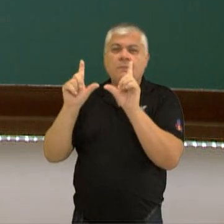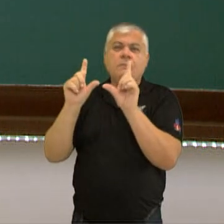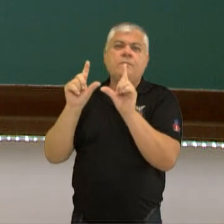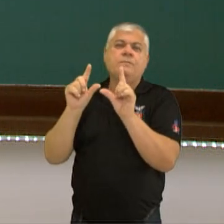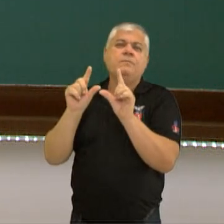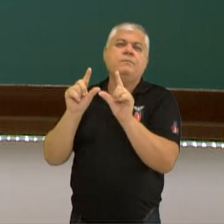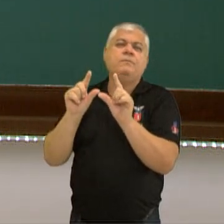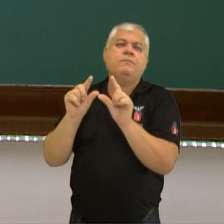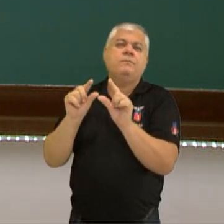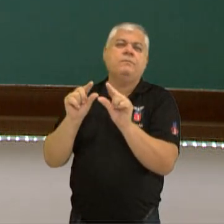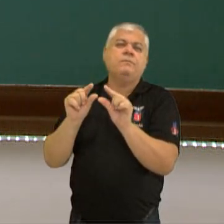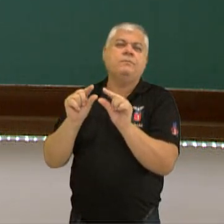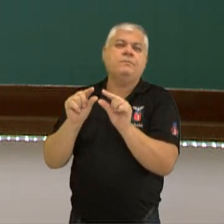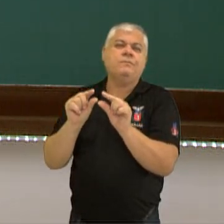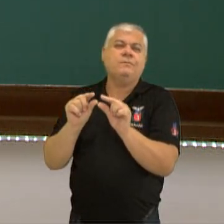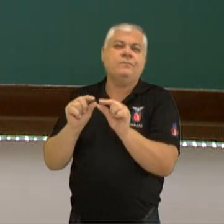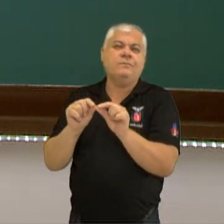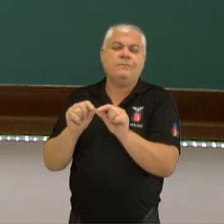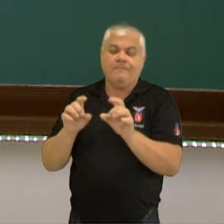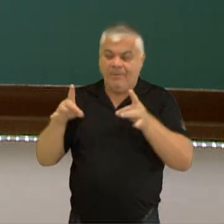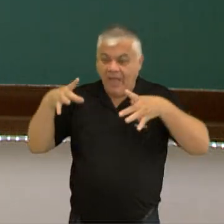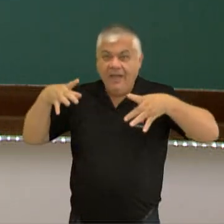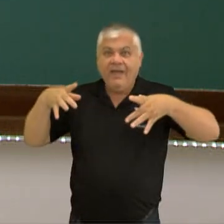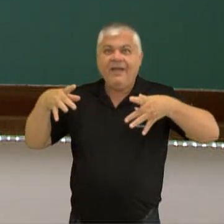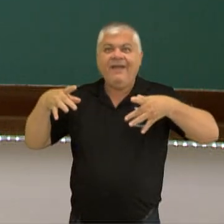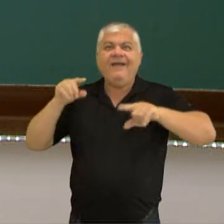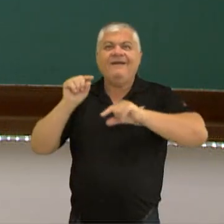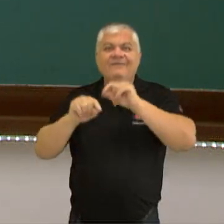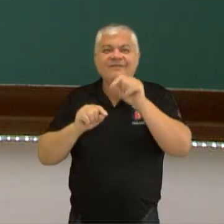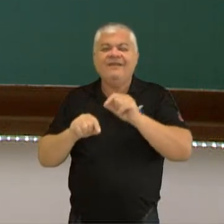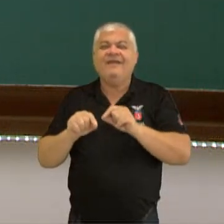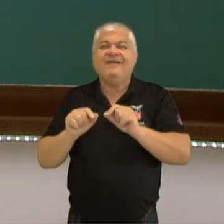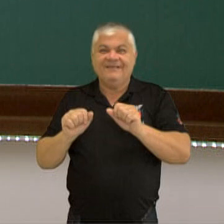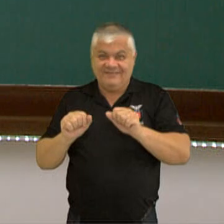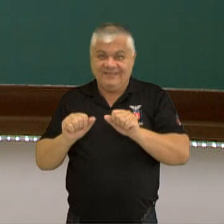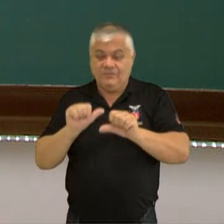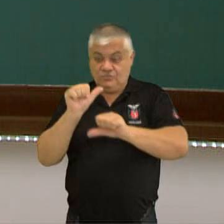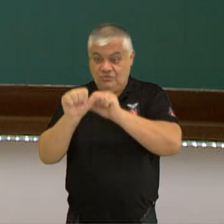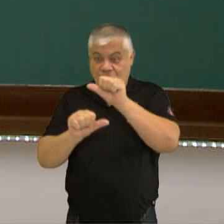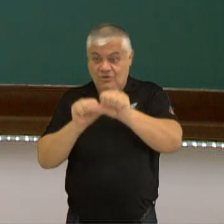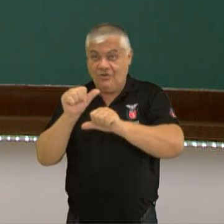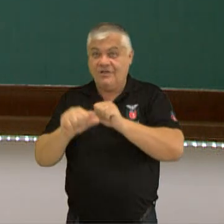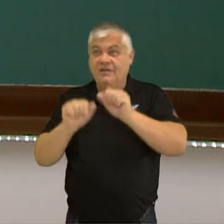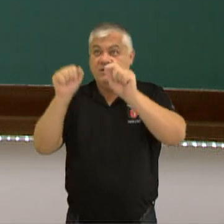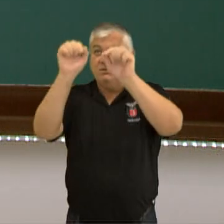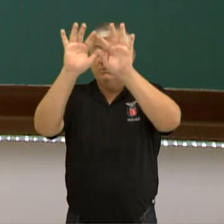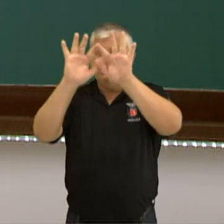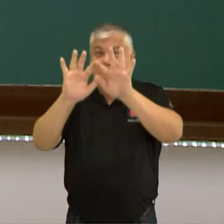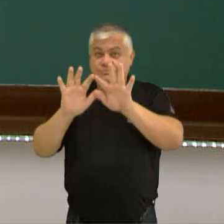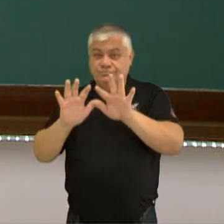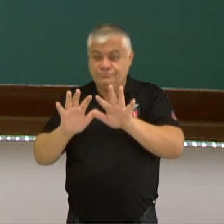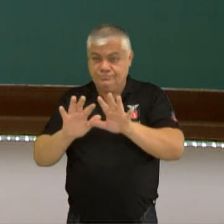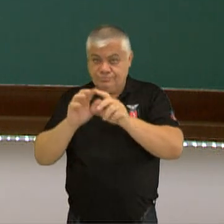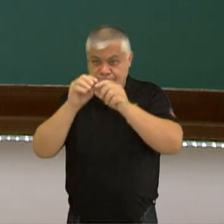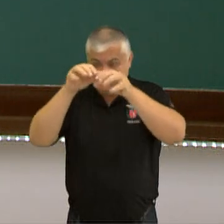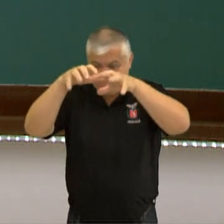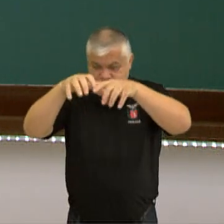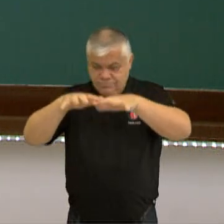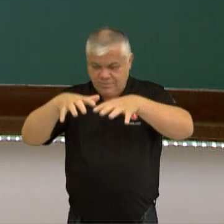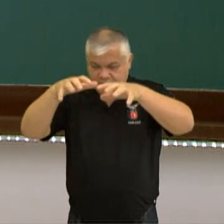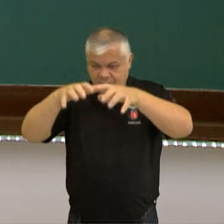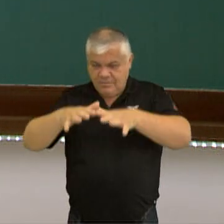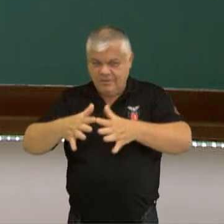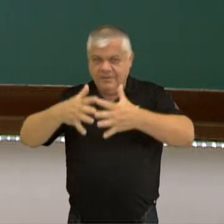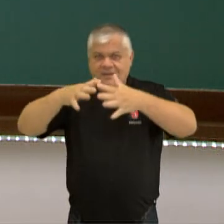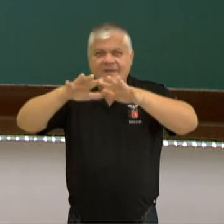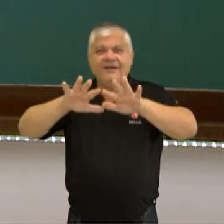foi diminuindo, até que chegou no momento que essa água passa do estado gasoso, do estado de vapor, para o